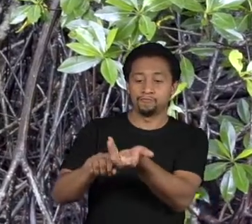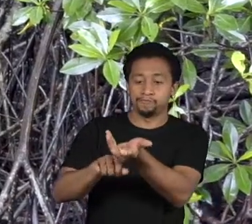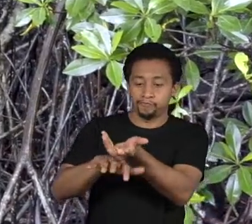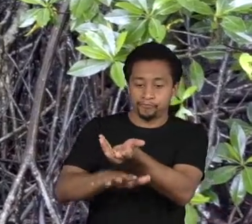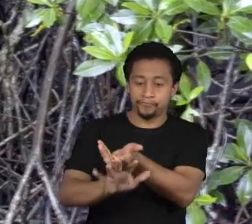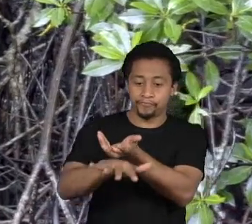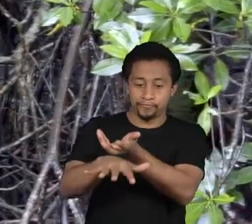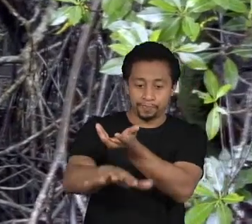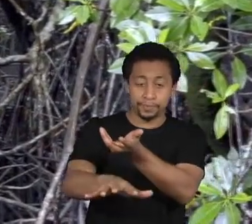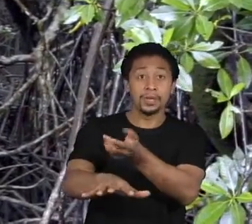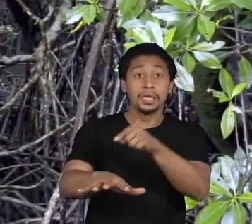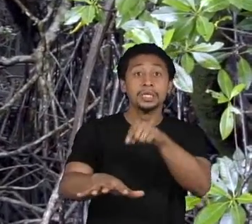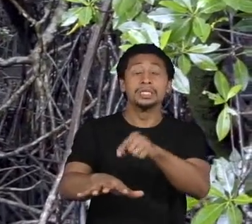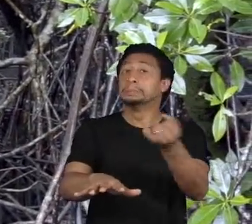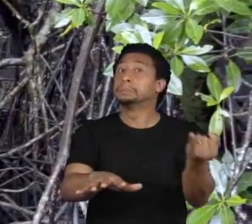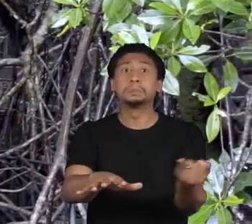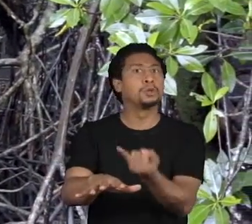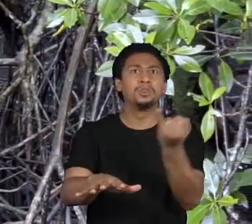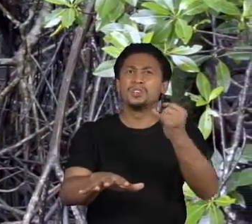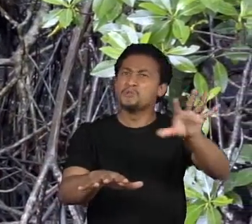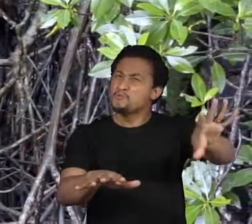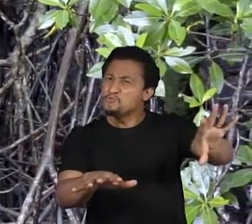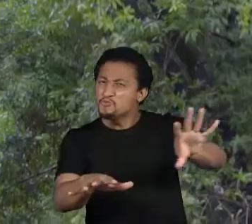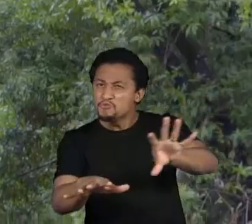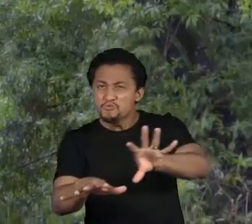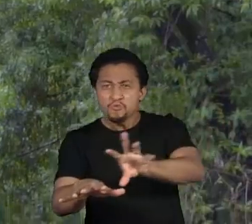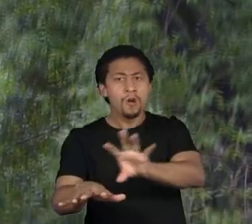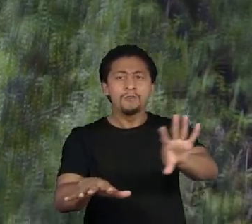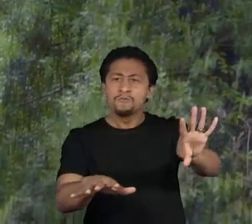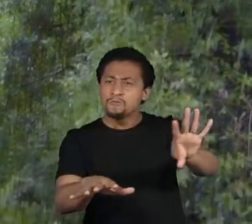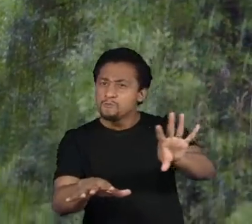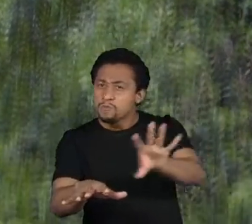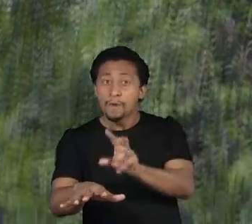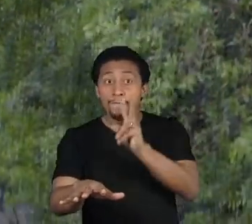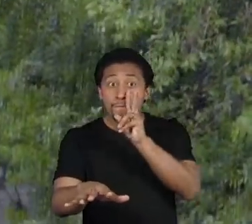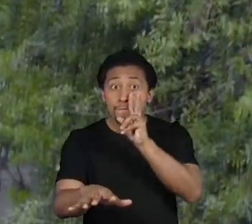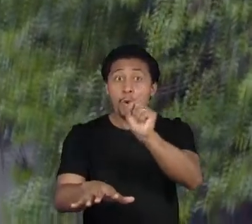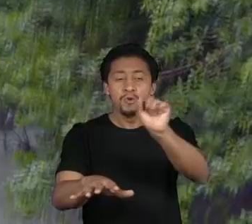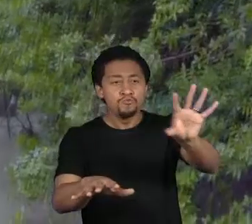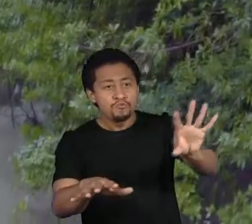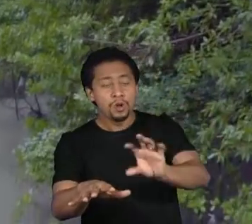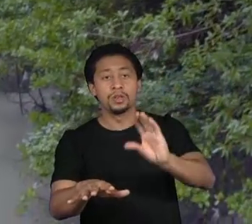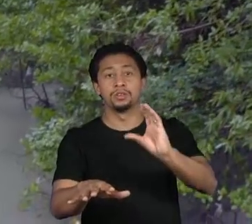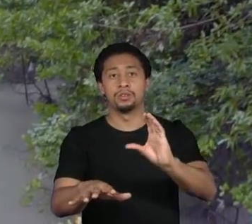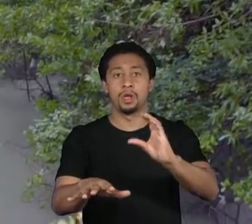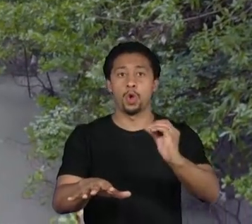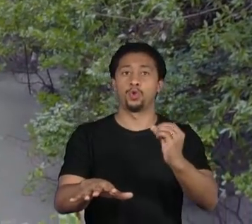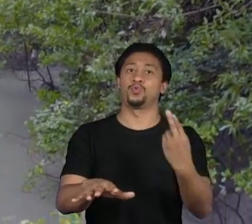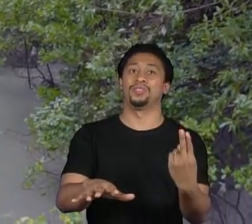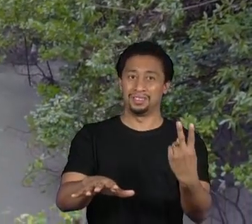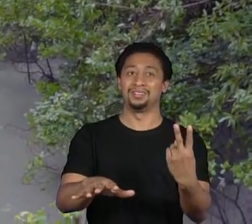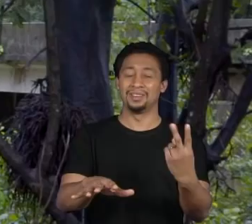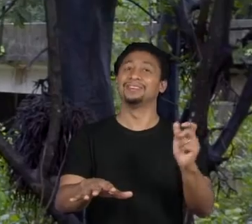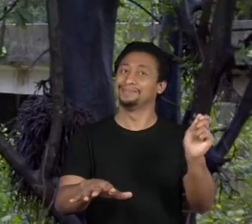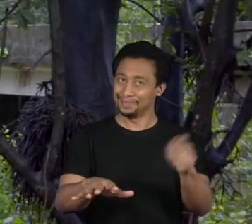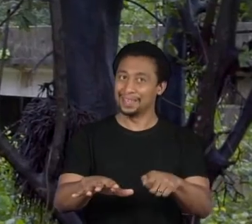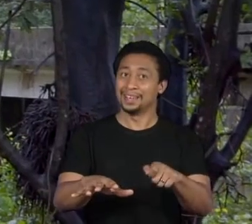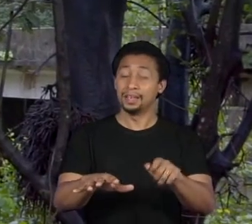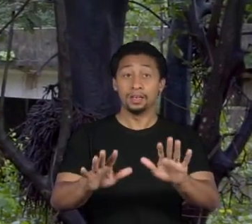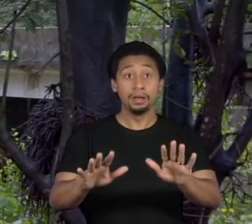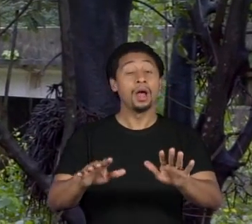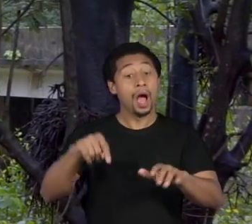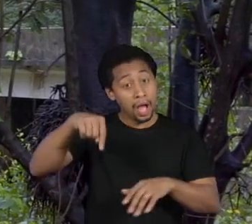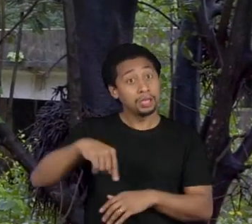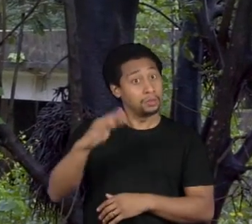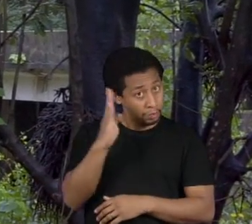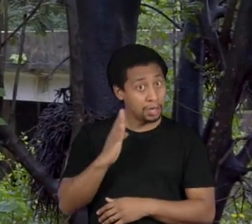uma capacidade imensa de sequestro de carbono. O manguezal é uma dessas grandes áreas, ao redor do mundo.